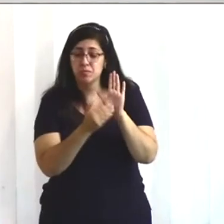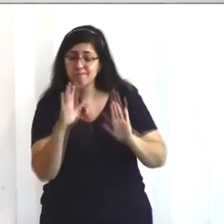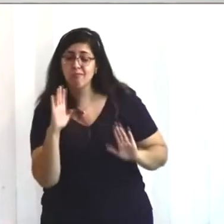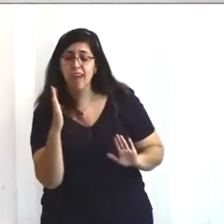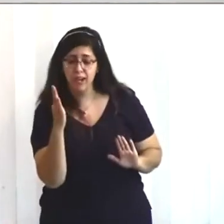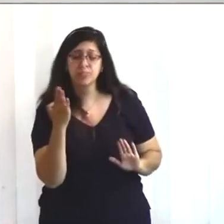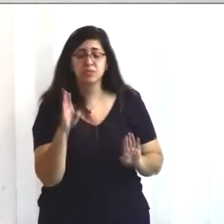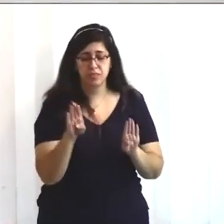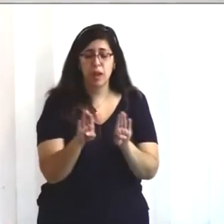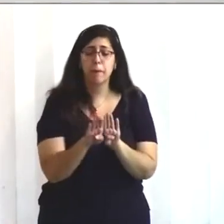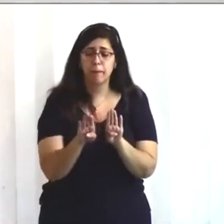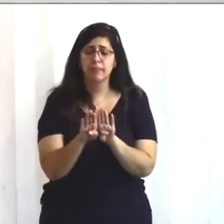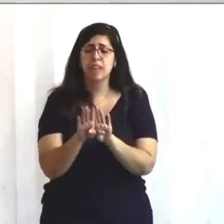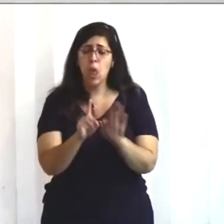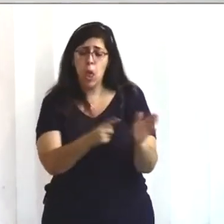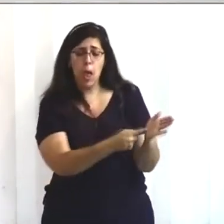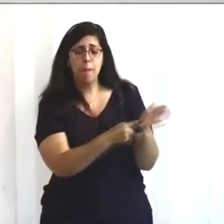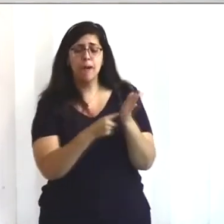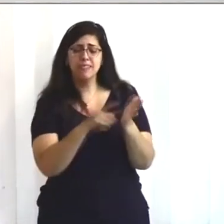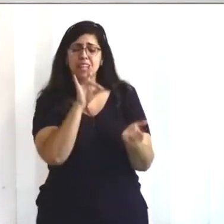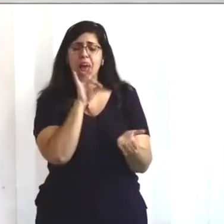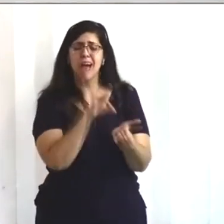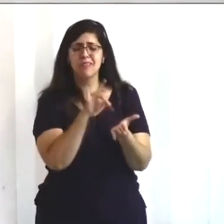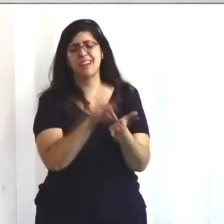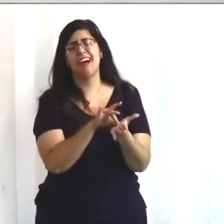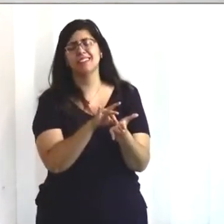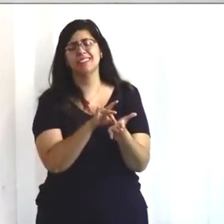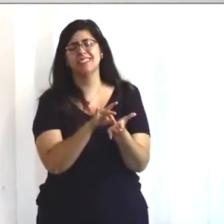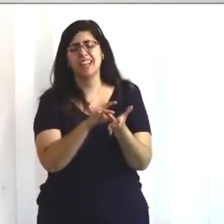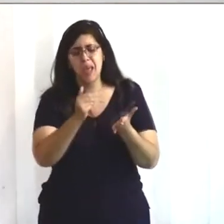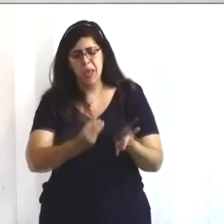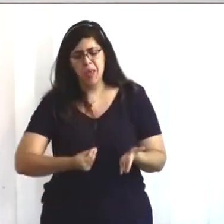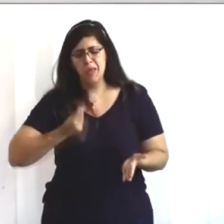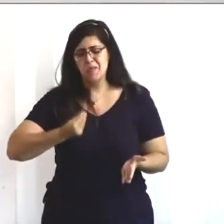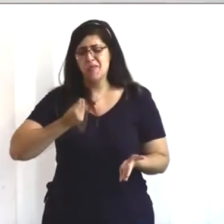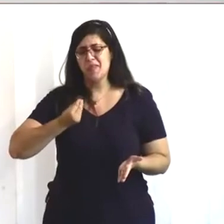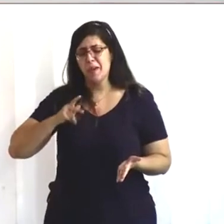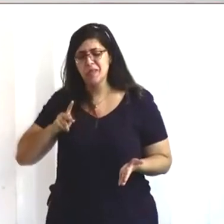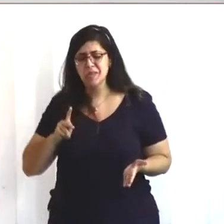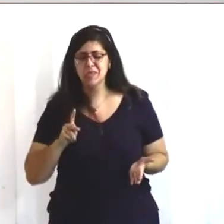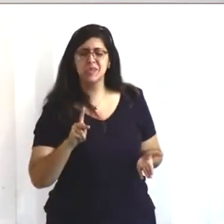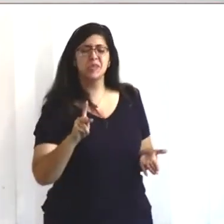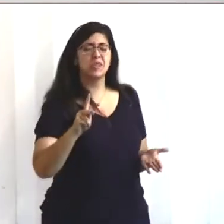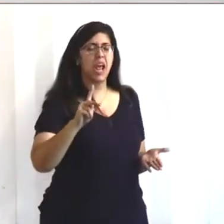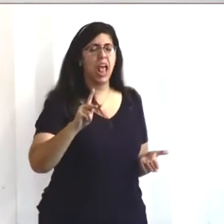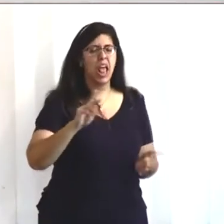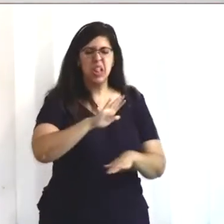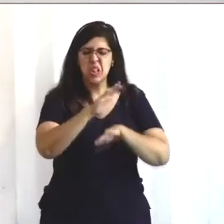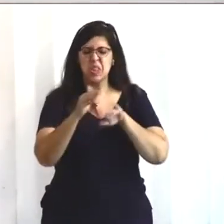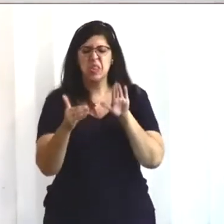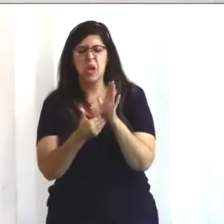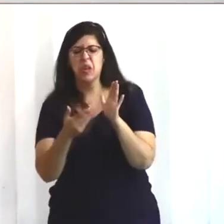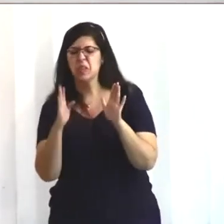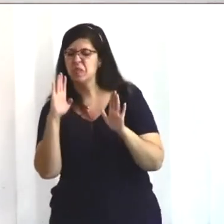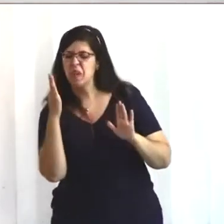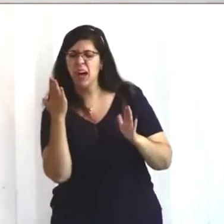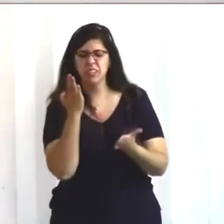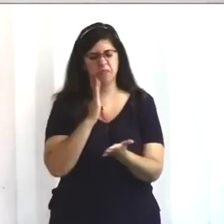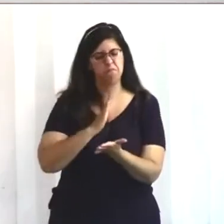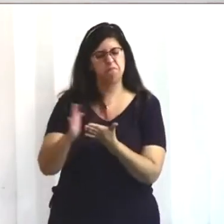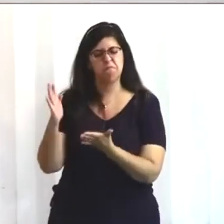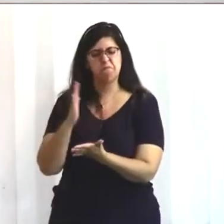foram. Os próprios que negaram ao Senhor Jesus Cristo na cruz foram